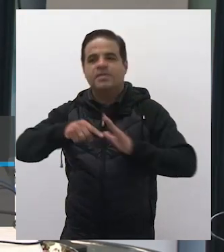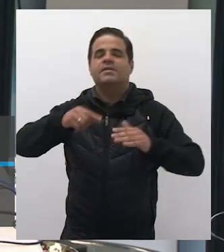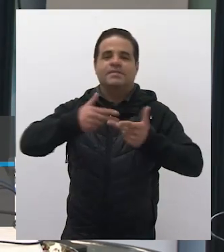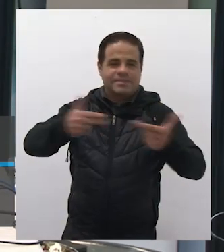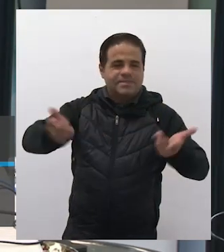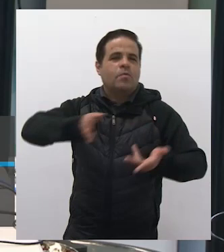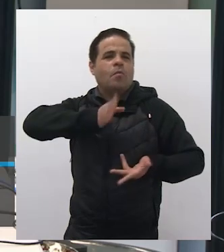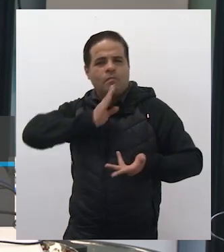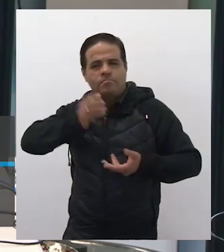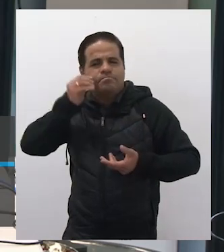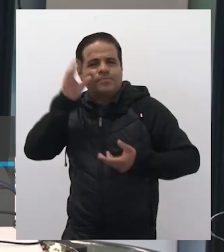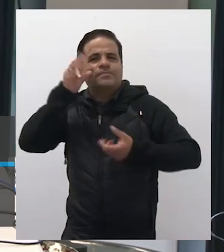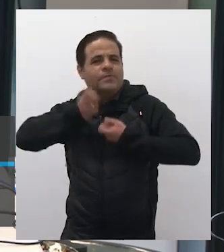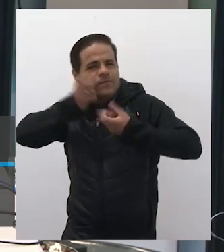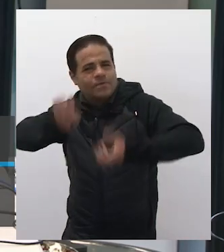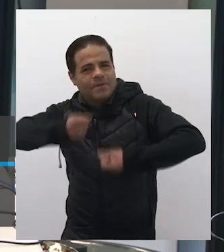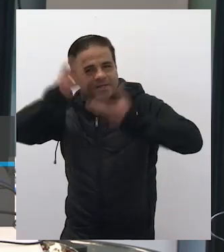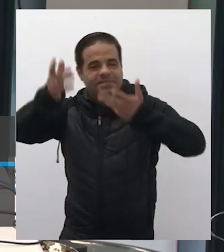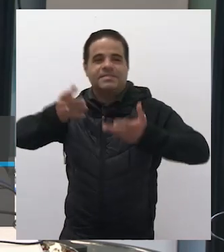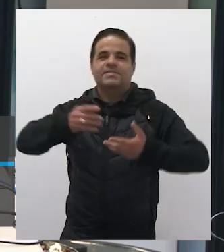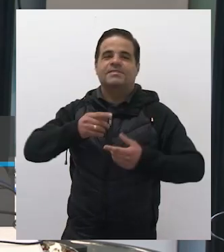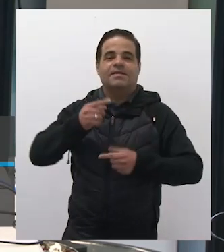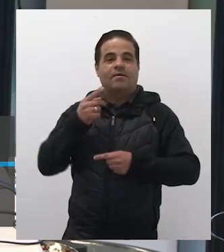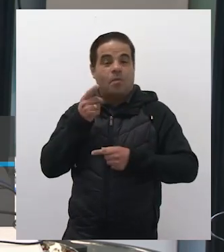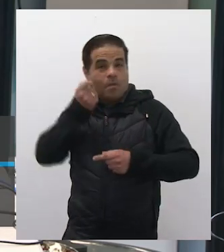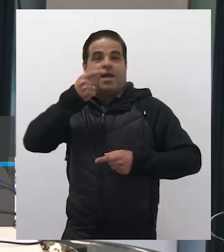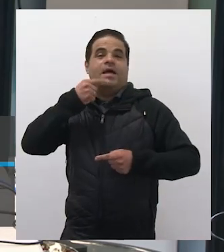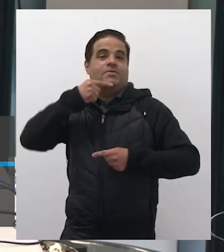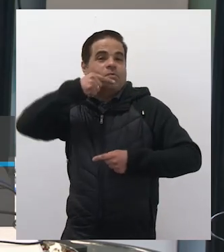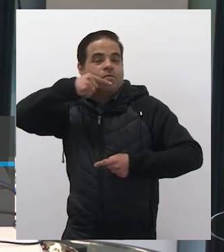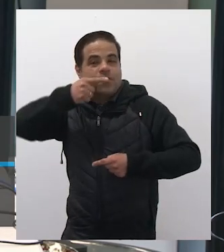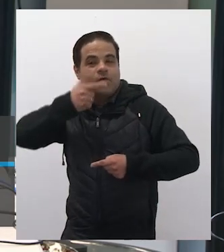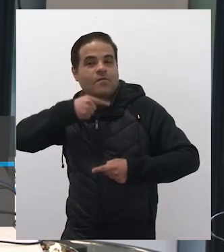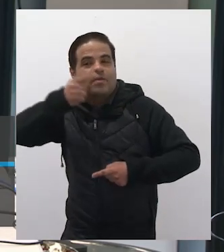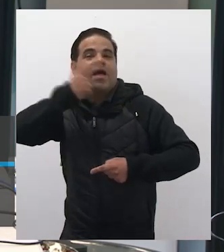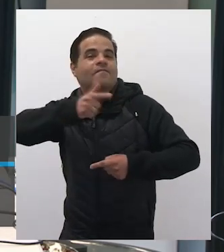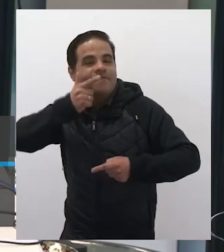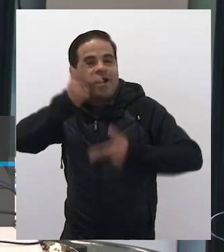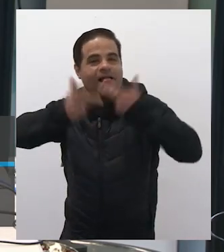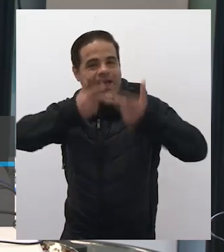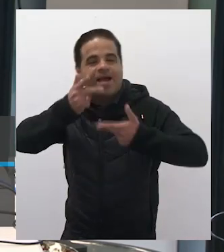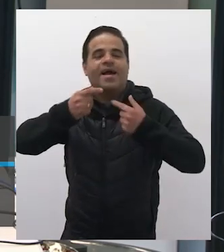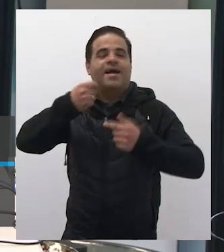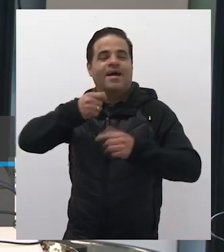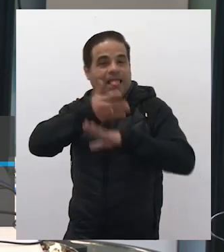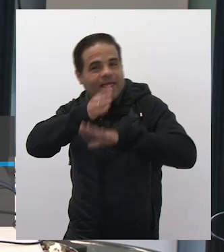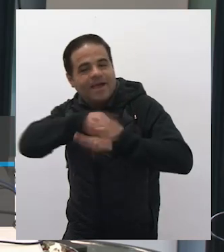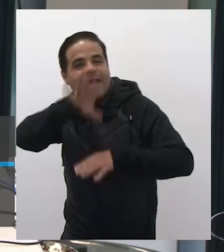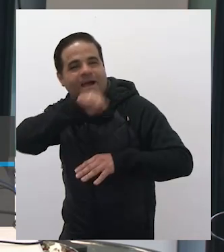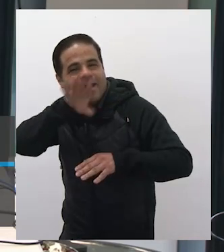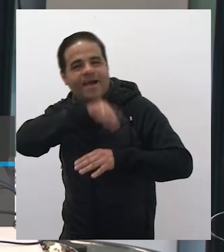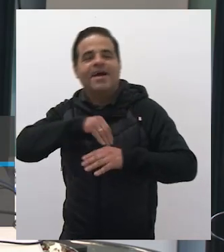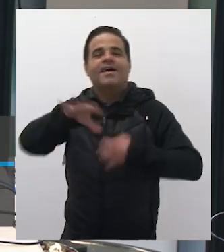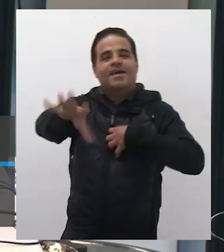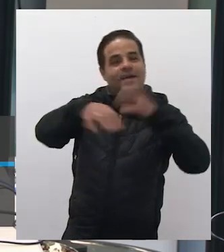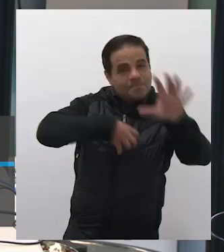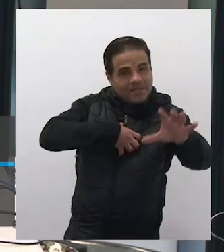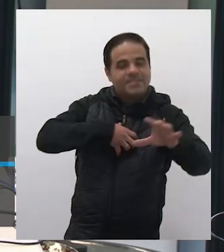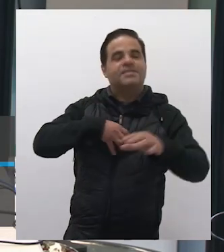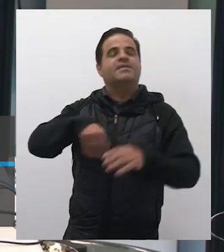aprofundamento dos conhecimentos. Nossa, trava-língua hoje, hein? Precisava ter feito um aquecimento vocal hoje. Empatia